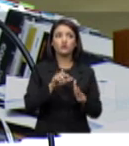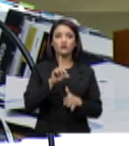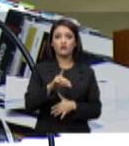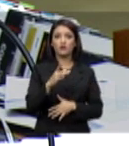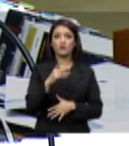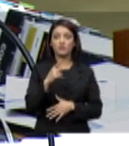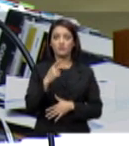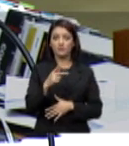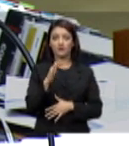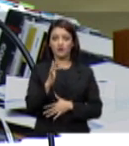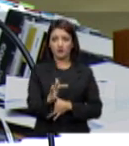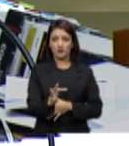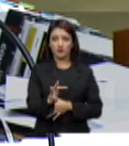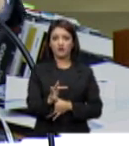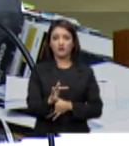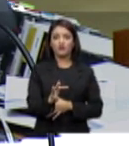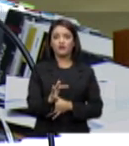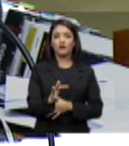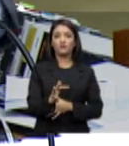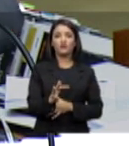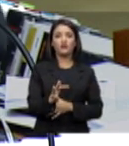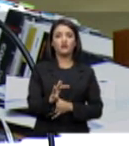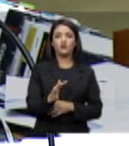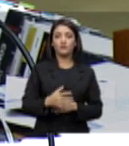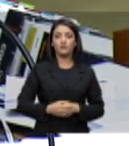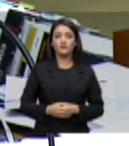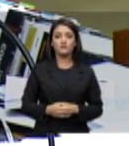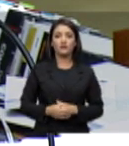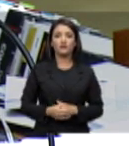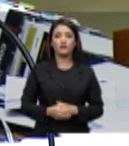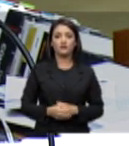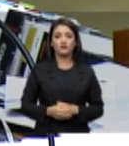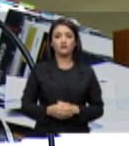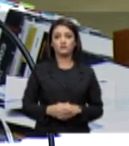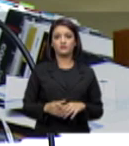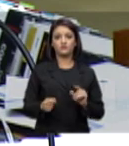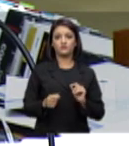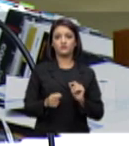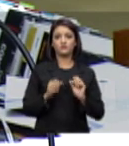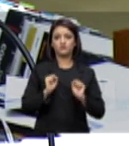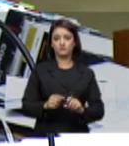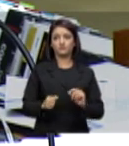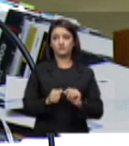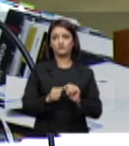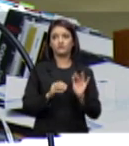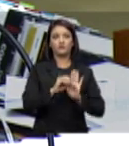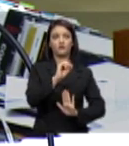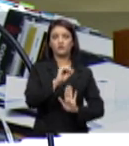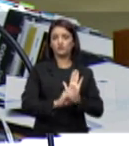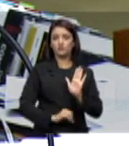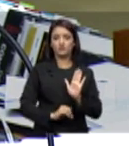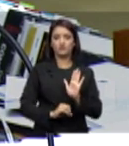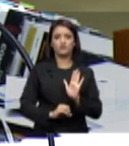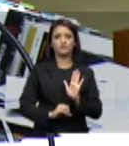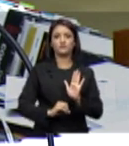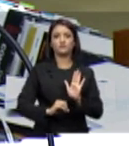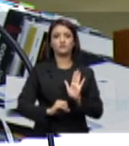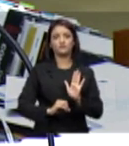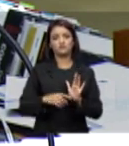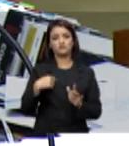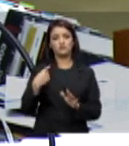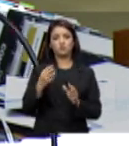que em cada ação direta por somos incluindo de ofício que bem entendermos ou seja não haverá limitação mas é extremamente